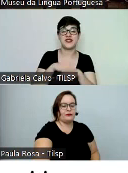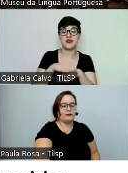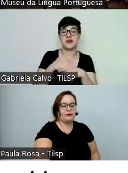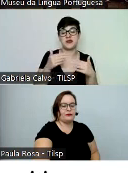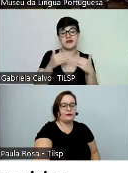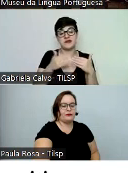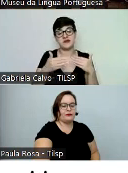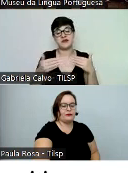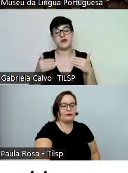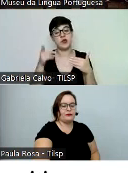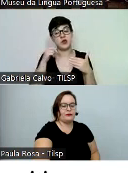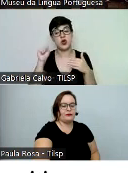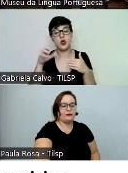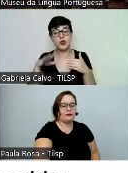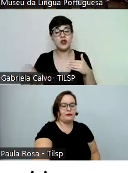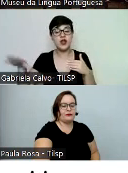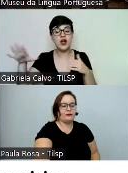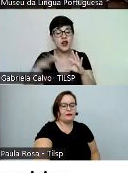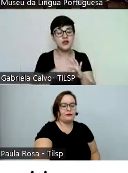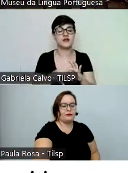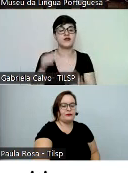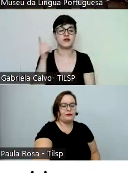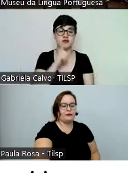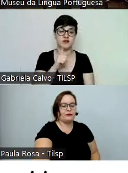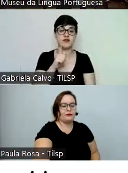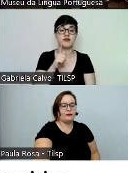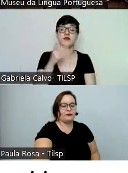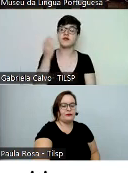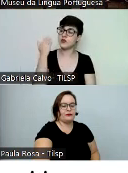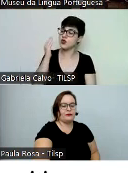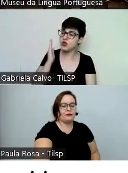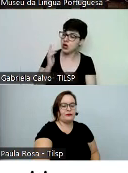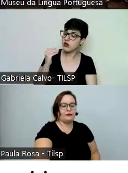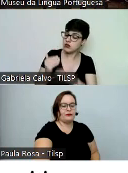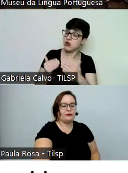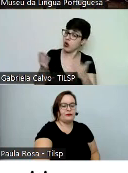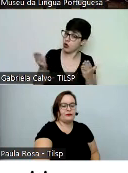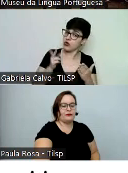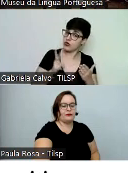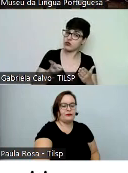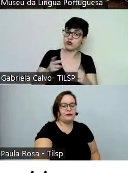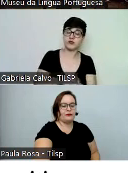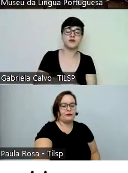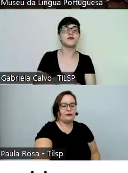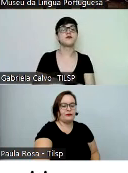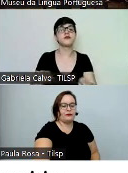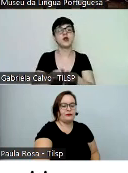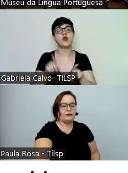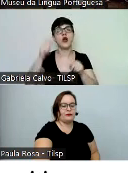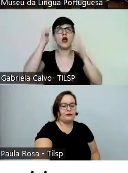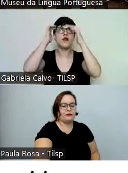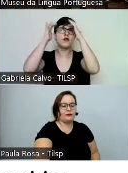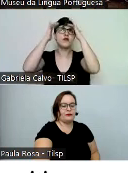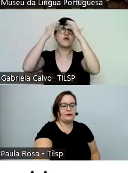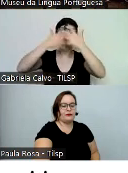as comunidades já vinha fazendo isso a gente tem que continuar incentivar a reflexão e o compartilhamento de conhecimento